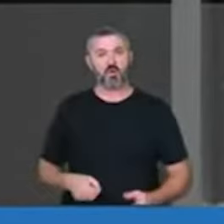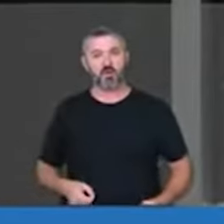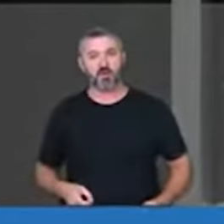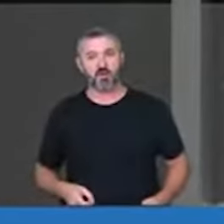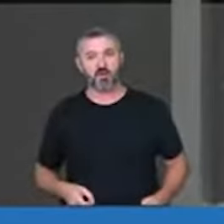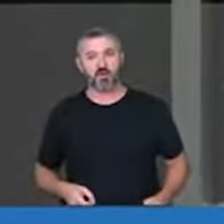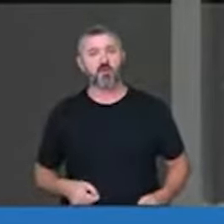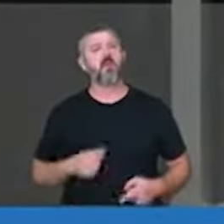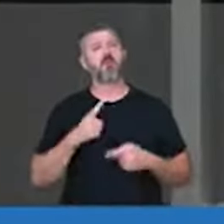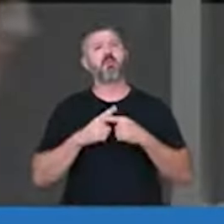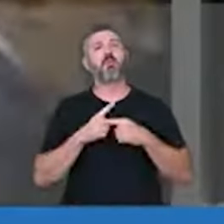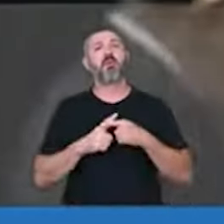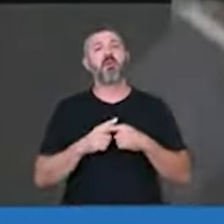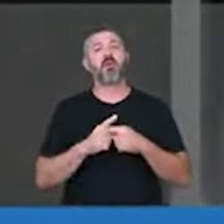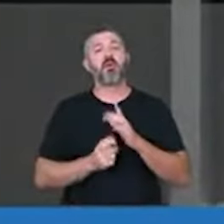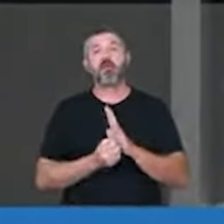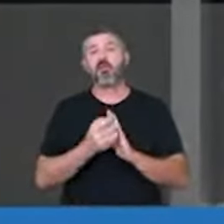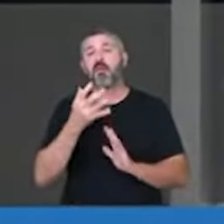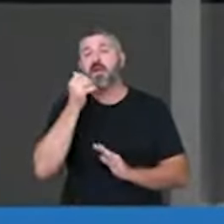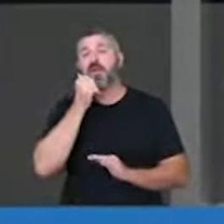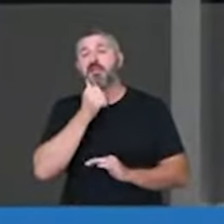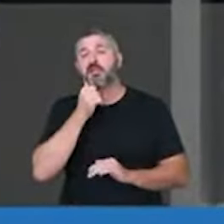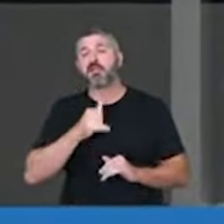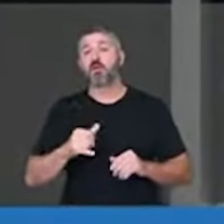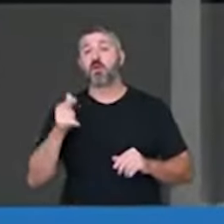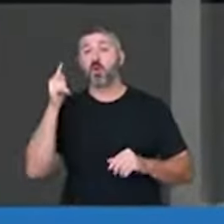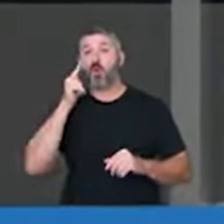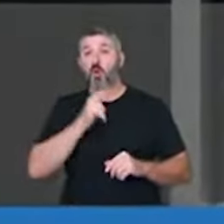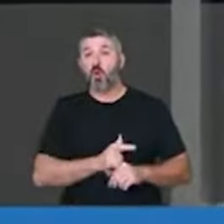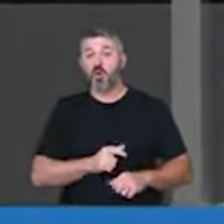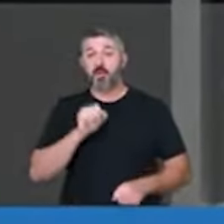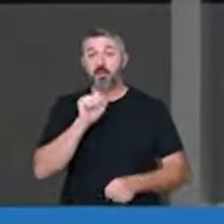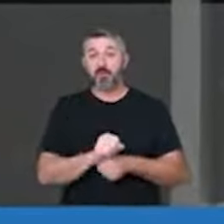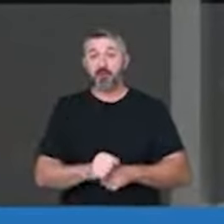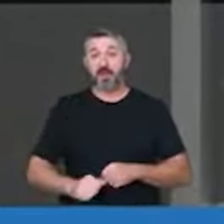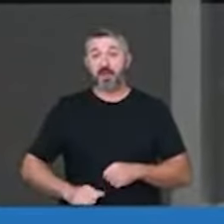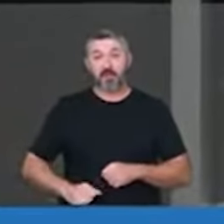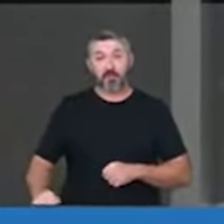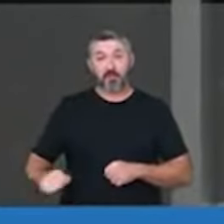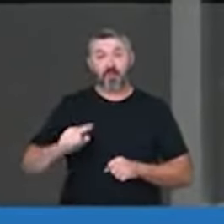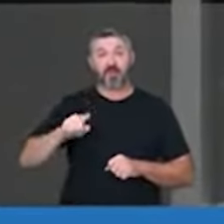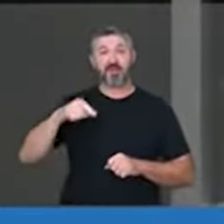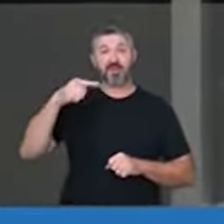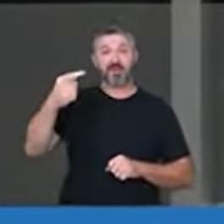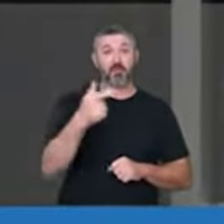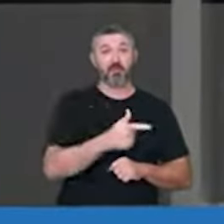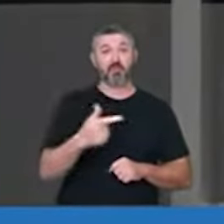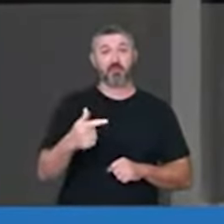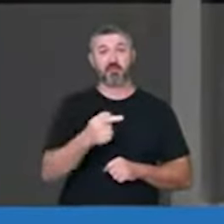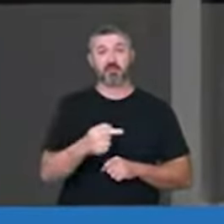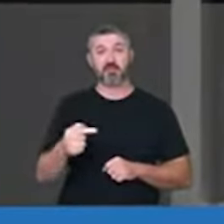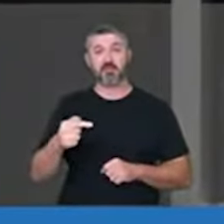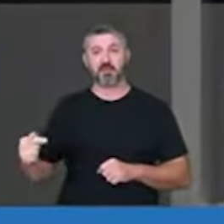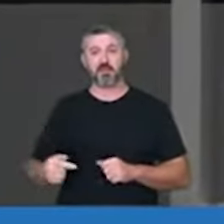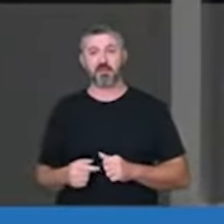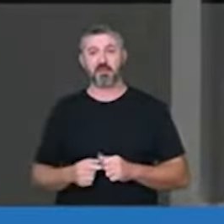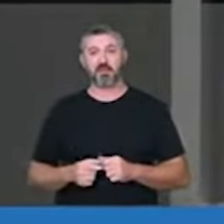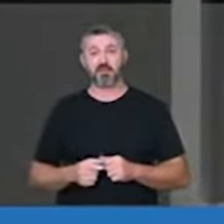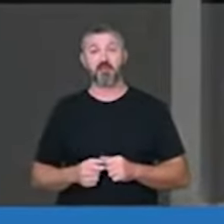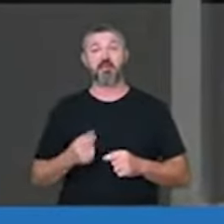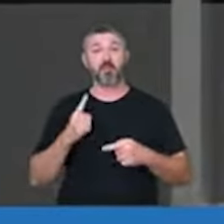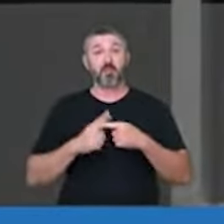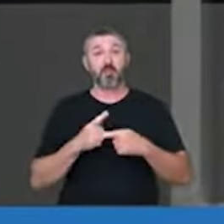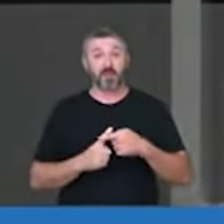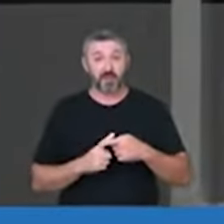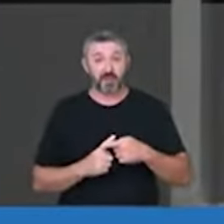que muitas meninas só conseguem interromper a gestação depois das 22 semanas? Primeiro, porque quando é